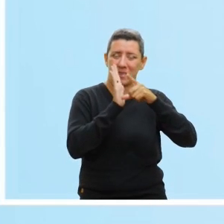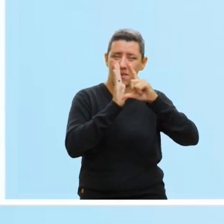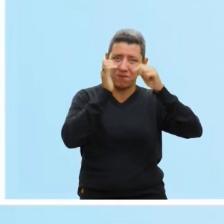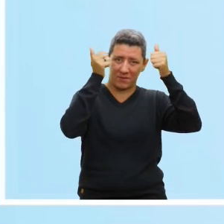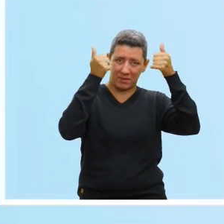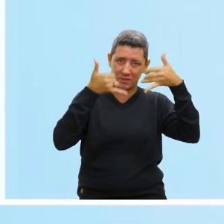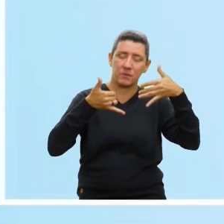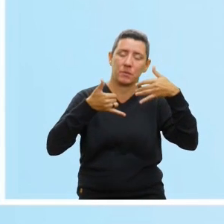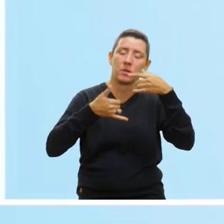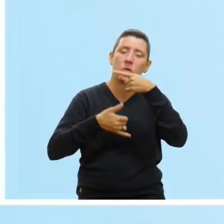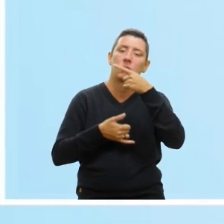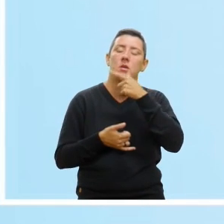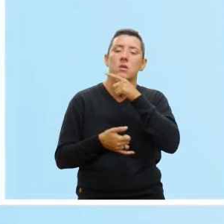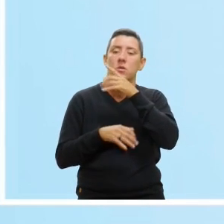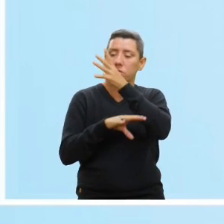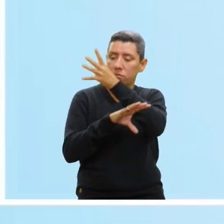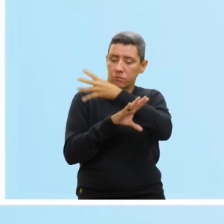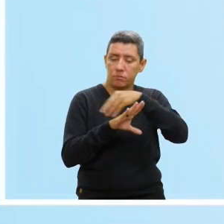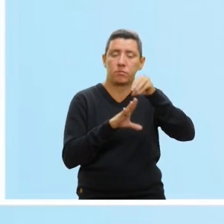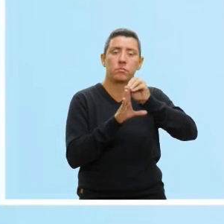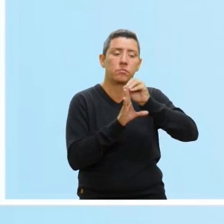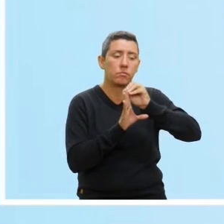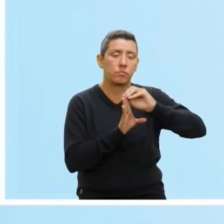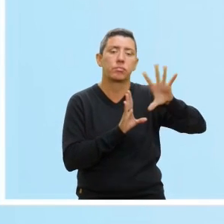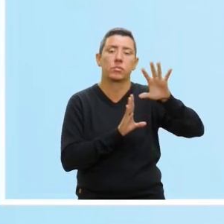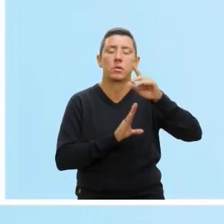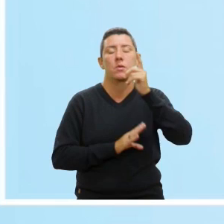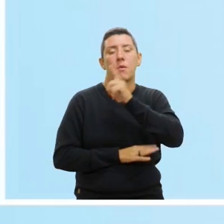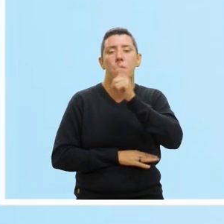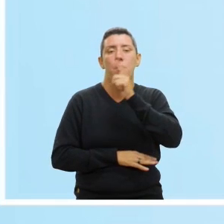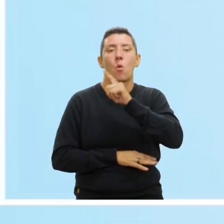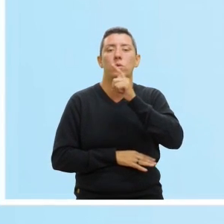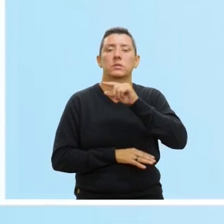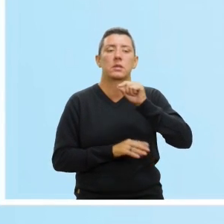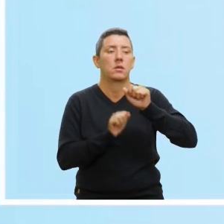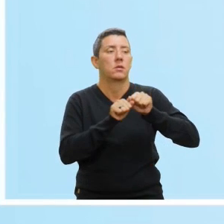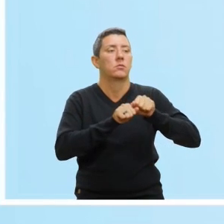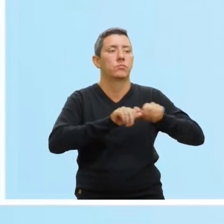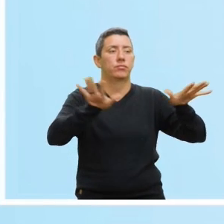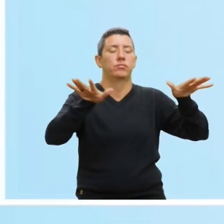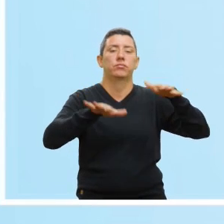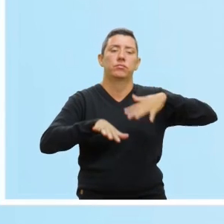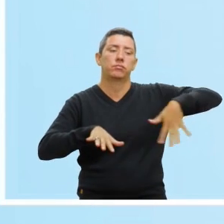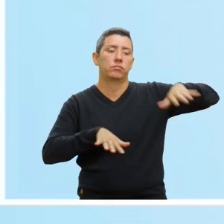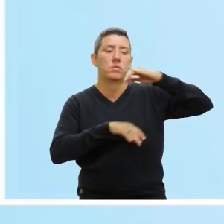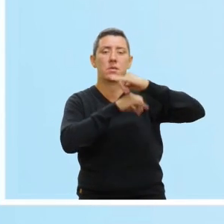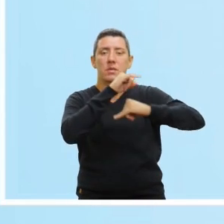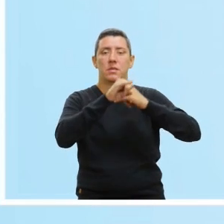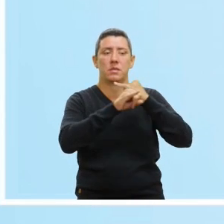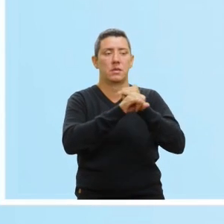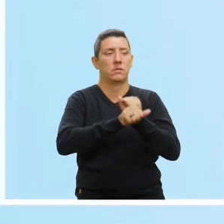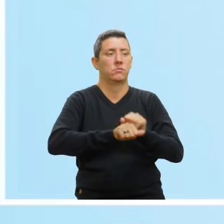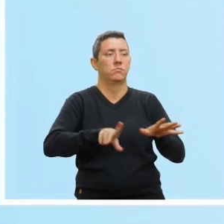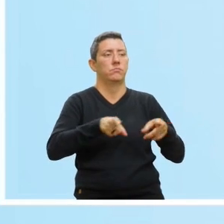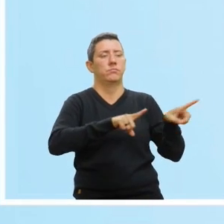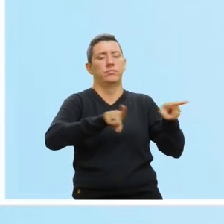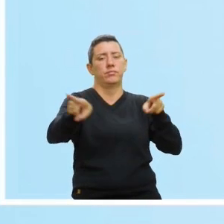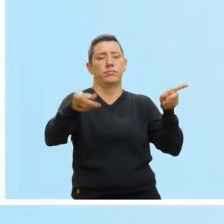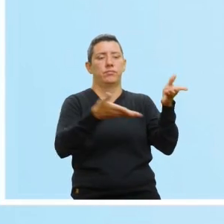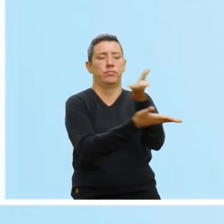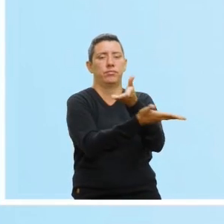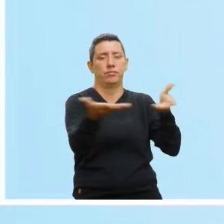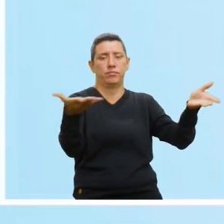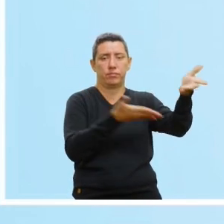1511, multiplexa para então, depois da fio, o sinal vai para a rua para poder encontrar o outro